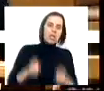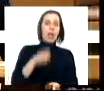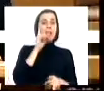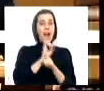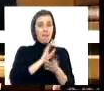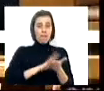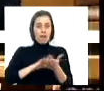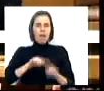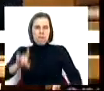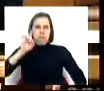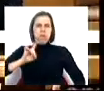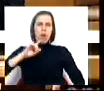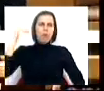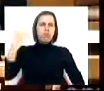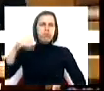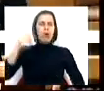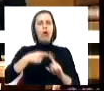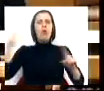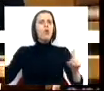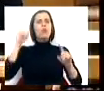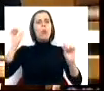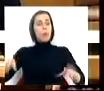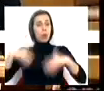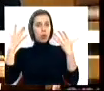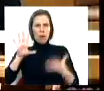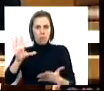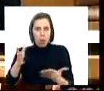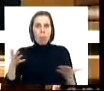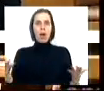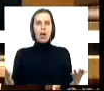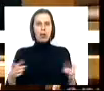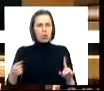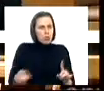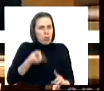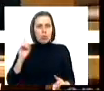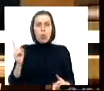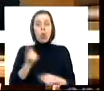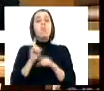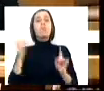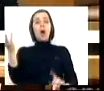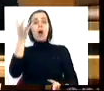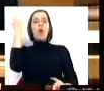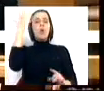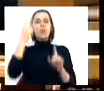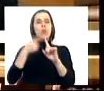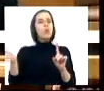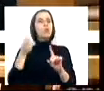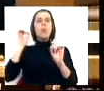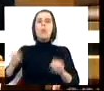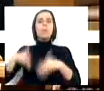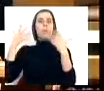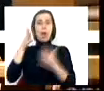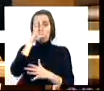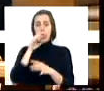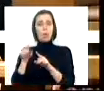obras valiosíssimas não são prioridade para o país. Não são, porque a cultura não é prioridade